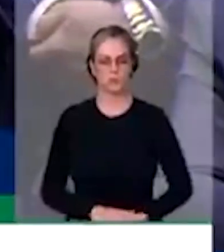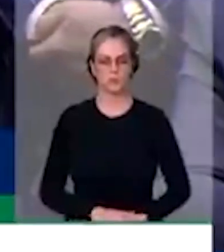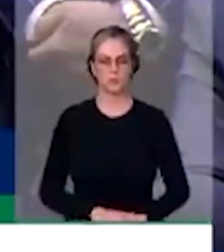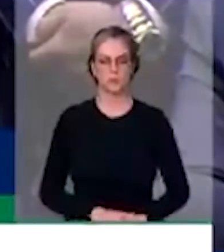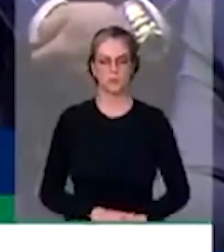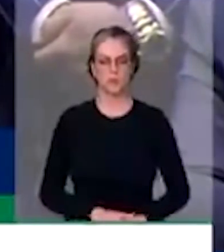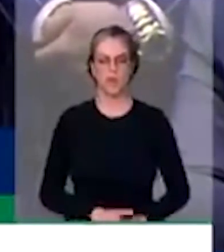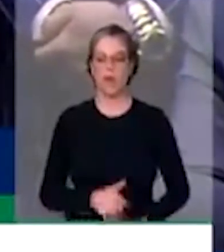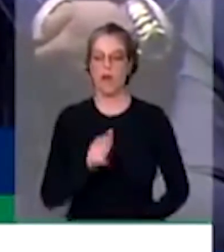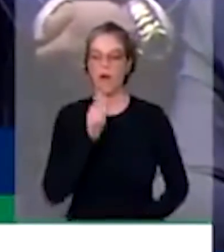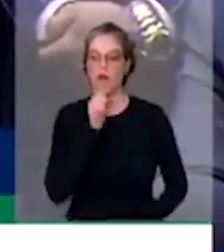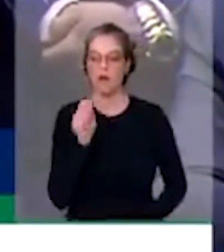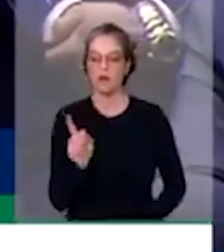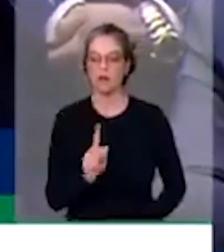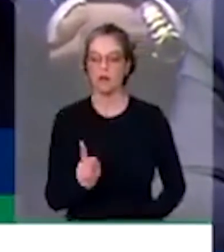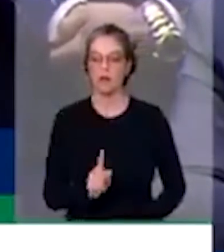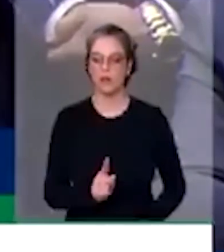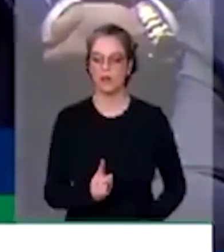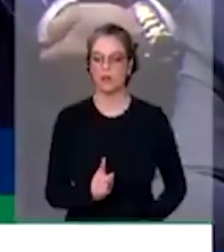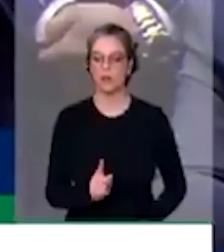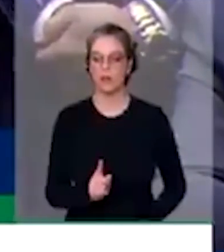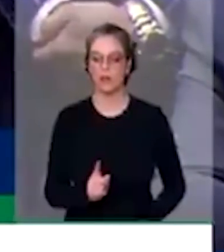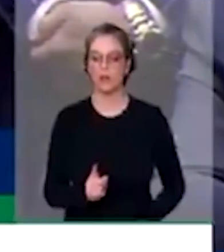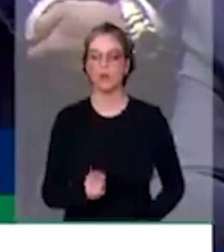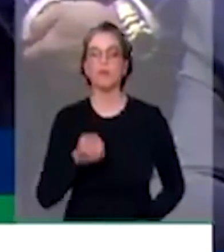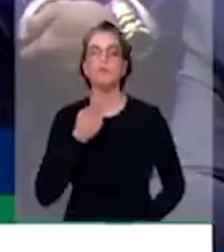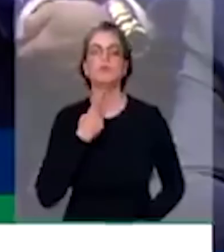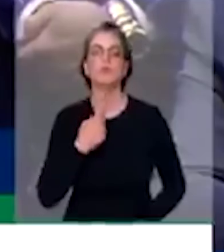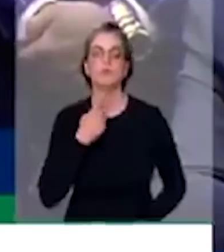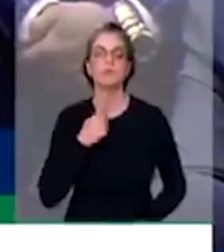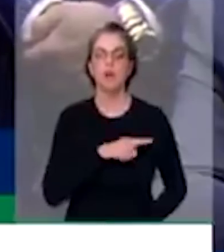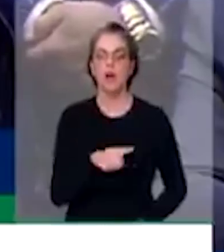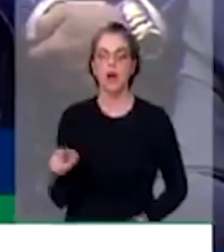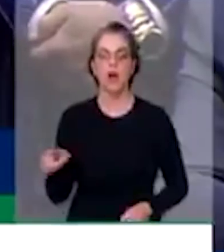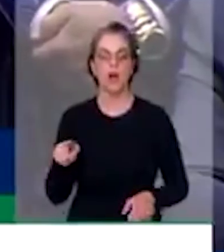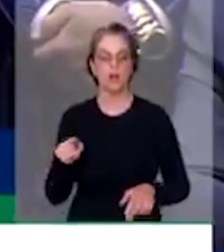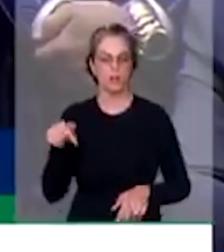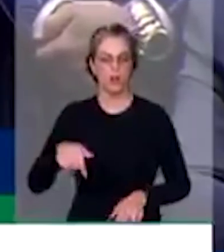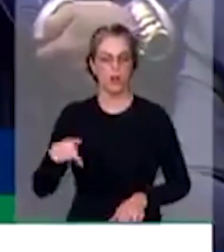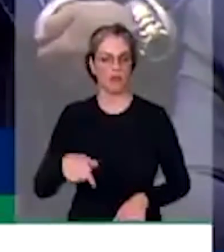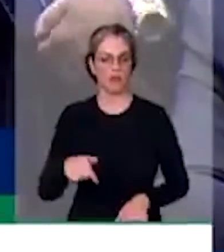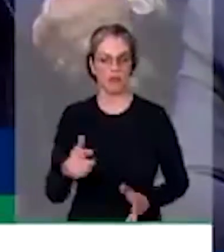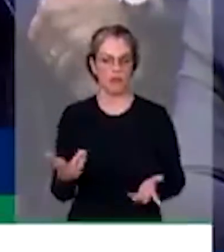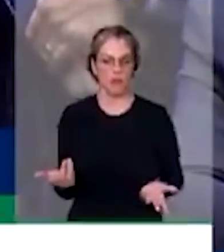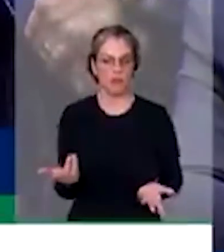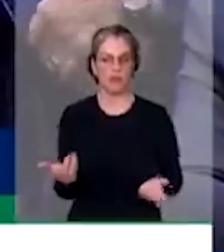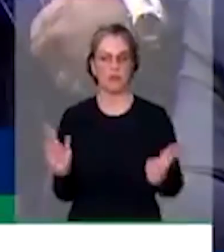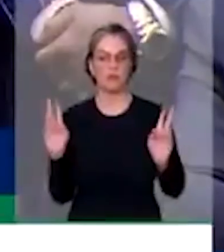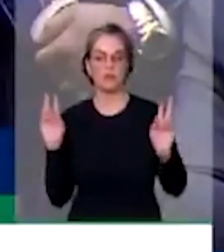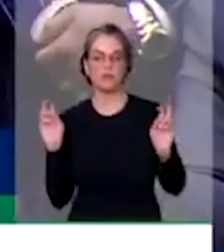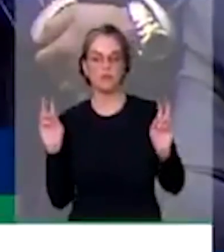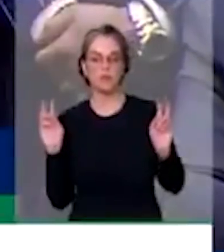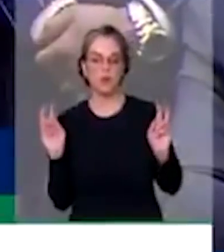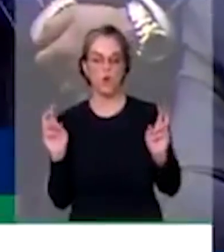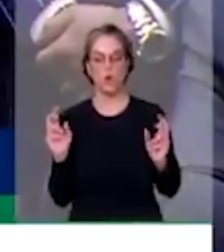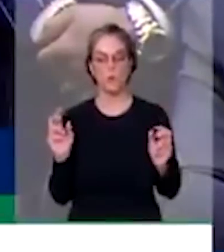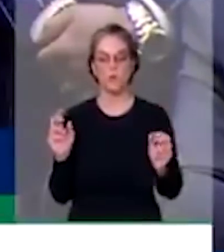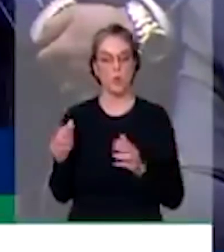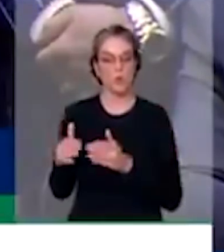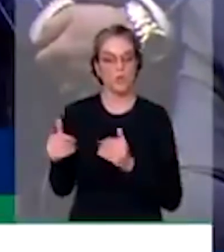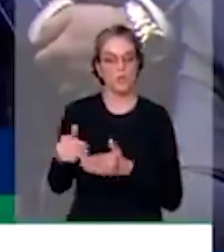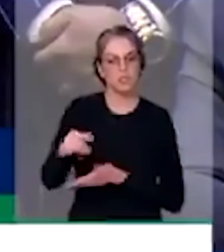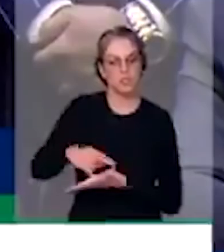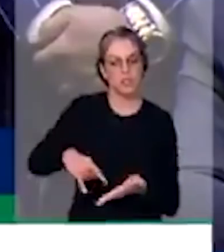Baleia Rossi do MDB dessa forma Ele retirou da mesa diretora da casa os cargos de